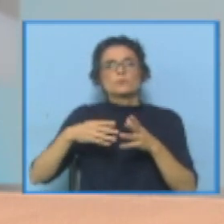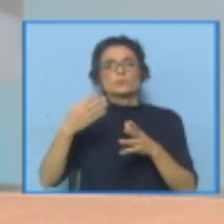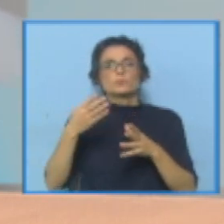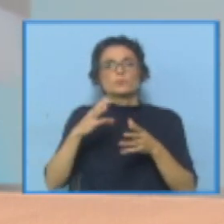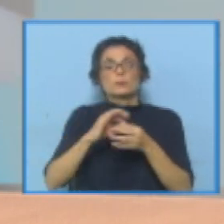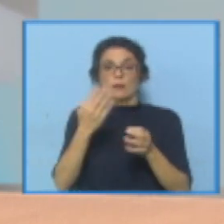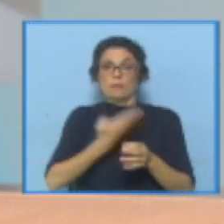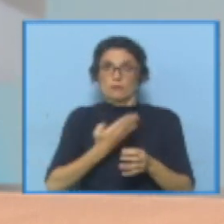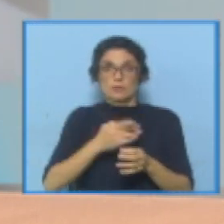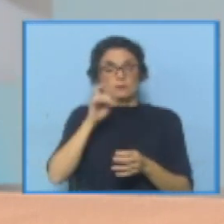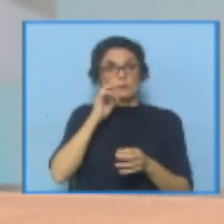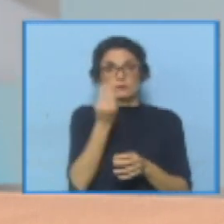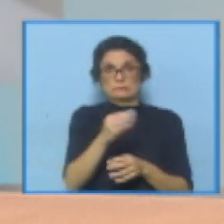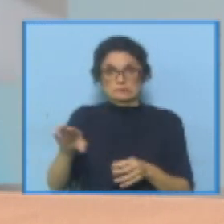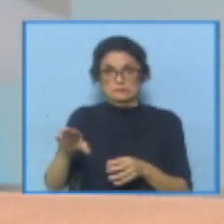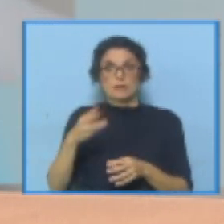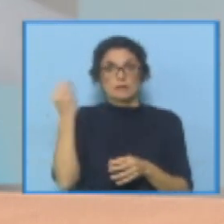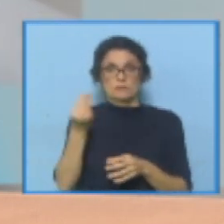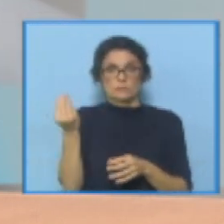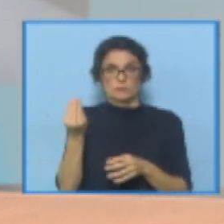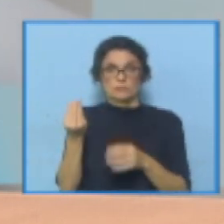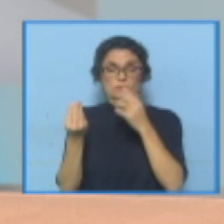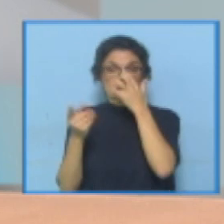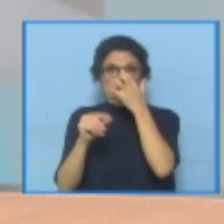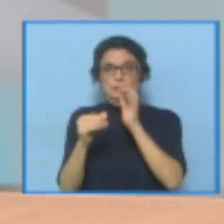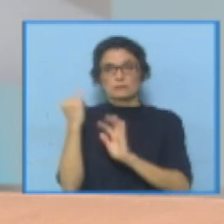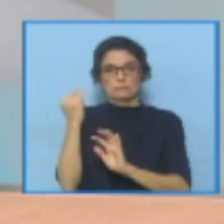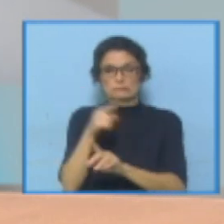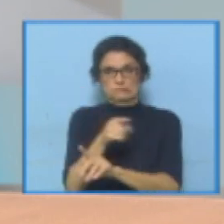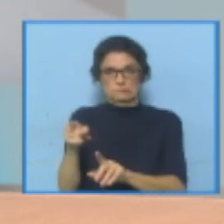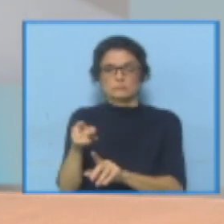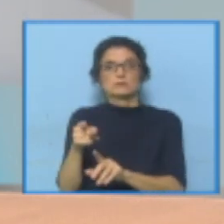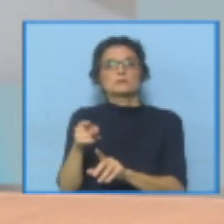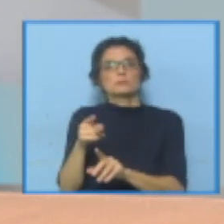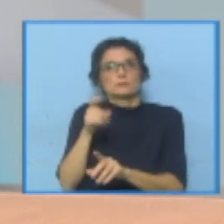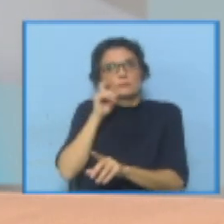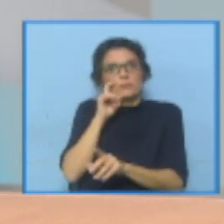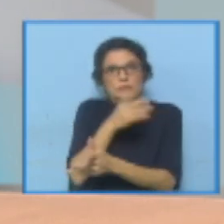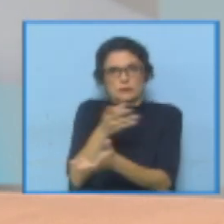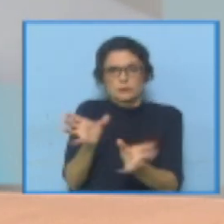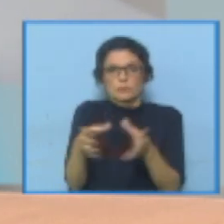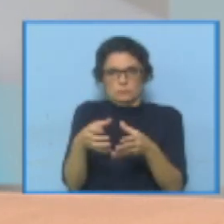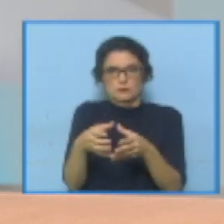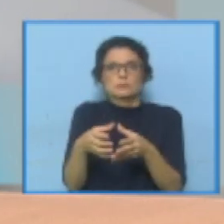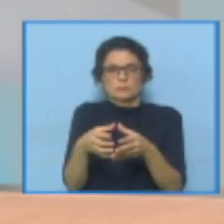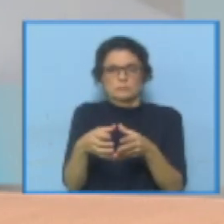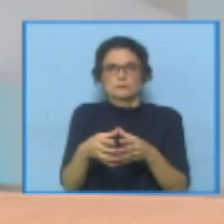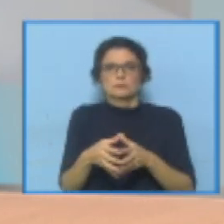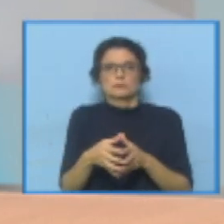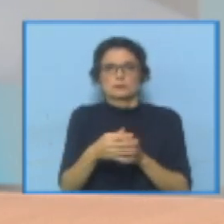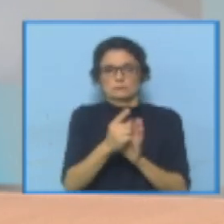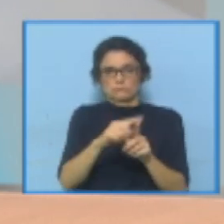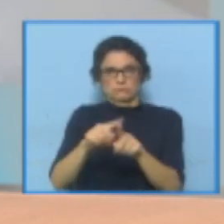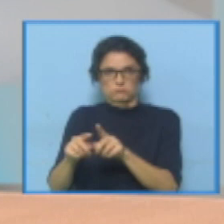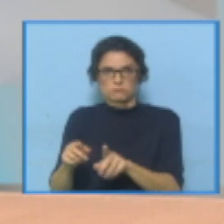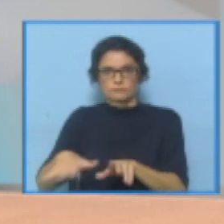Promoção dos Direitos e Proteção das Crianças e Jovens, portanto, uma entidade aqui também que, no fundo, tutela as comissões de proteção de crianças e jovens